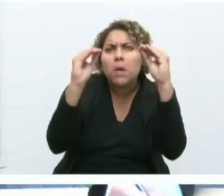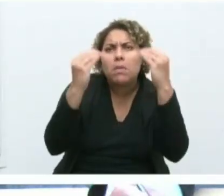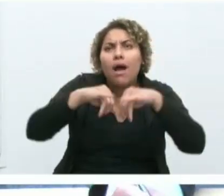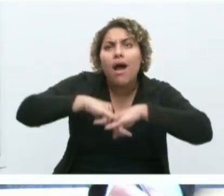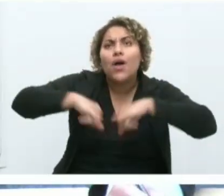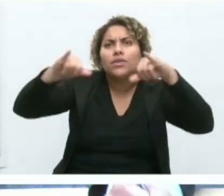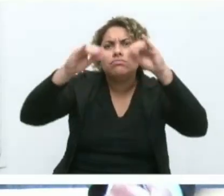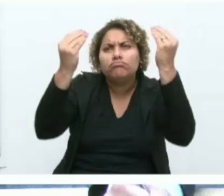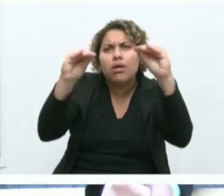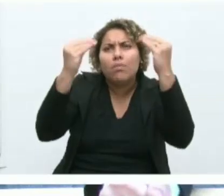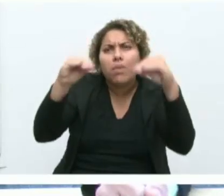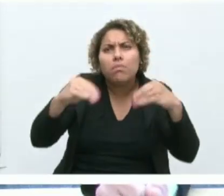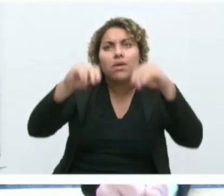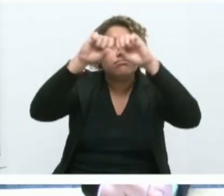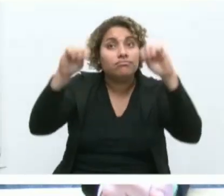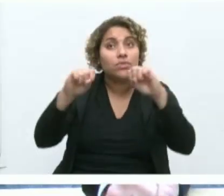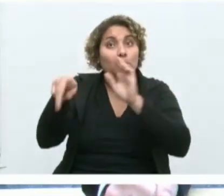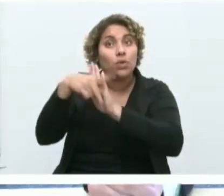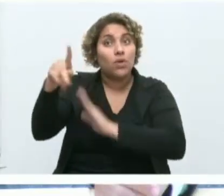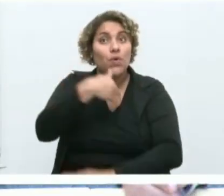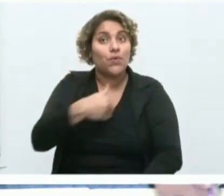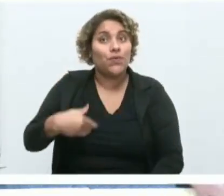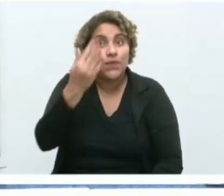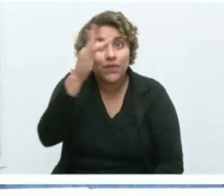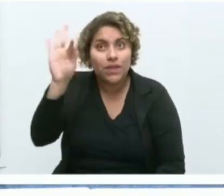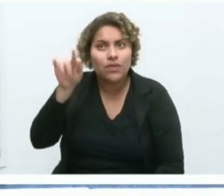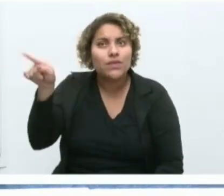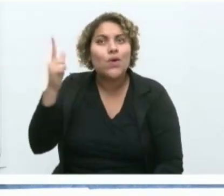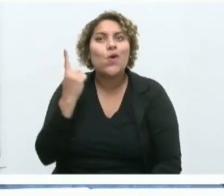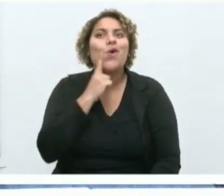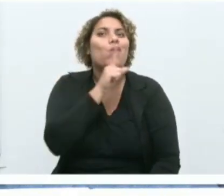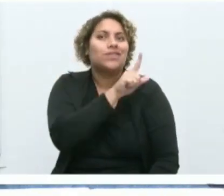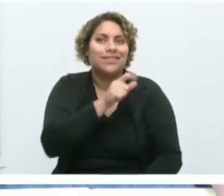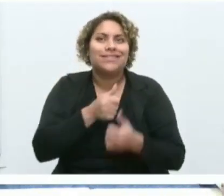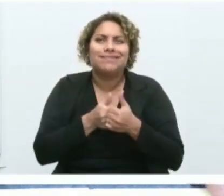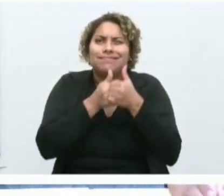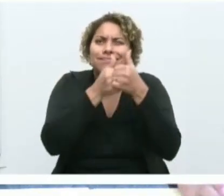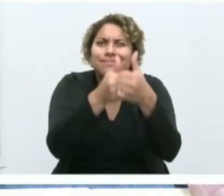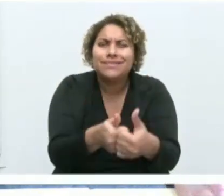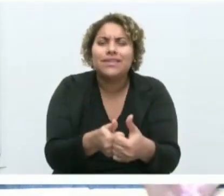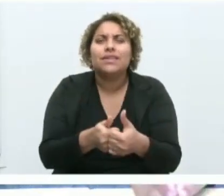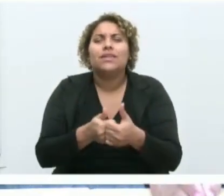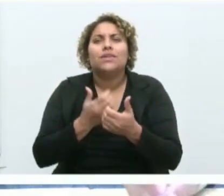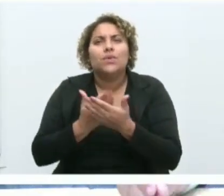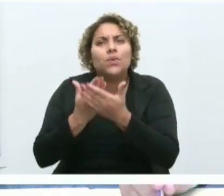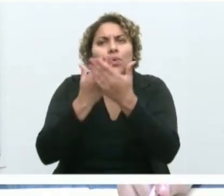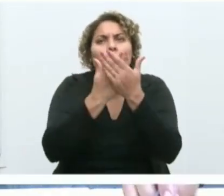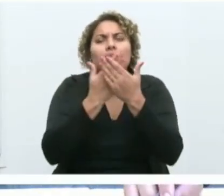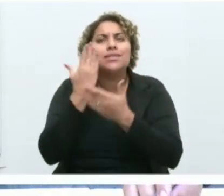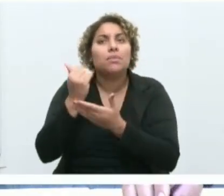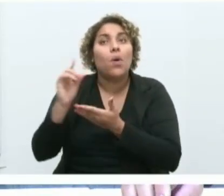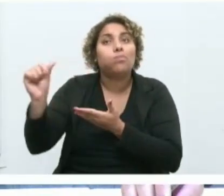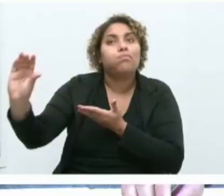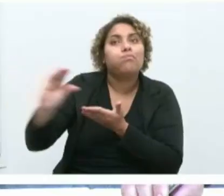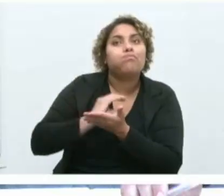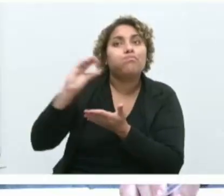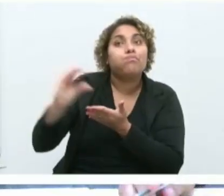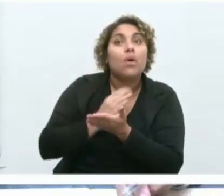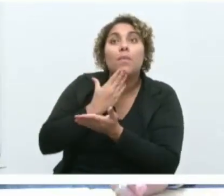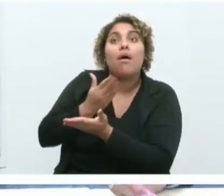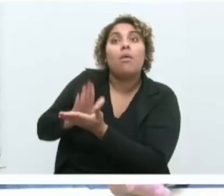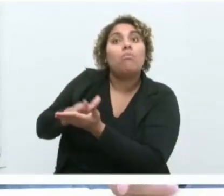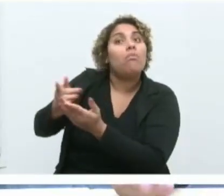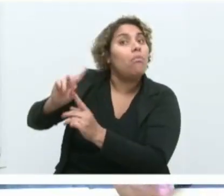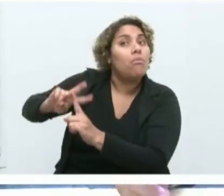o sistema SUS do governo federal, você consegue receber esse recurso, esse repasse novamente.